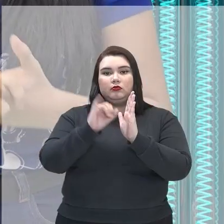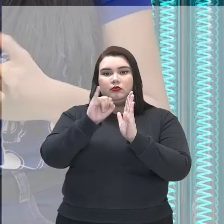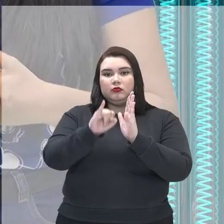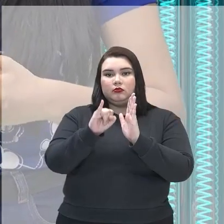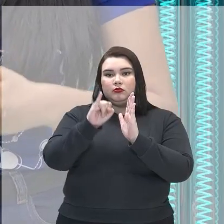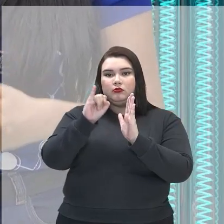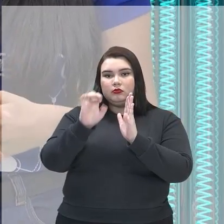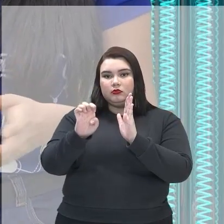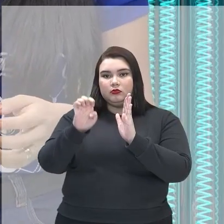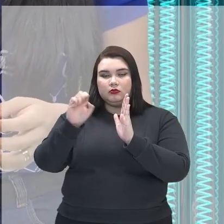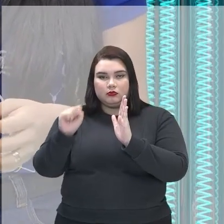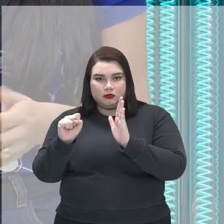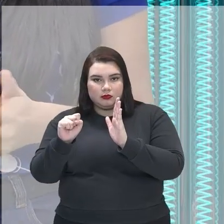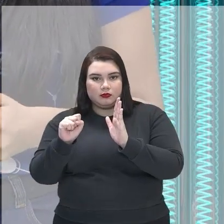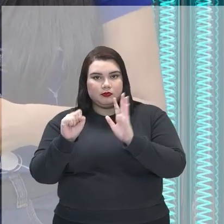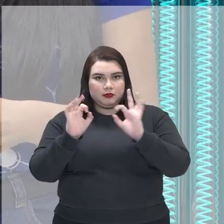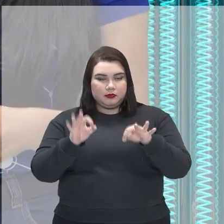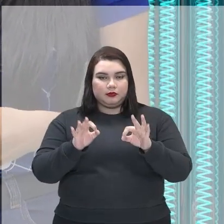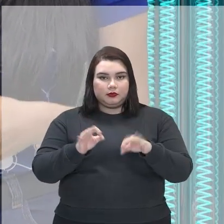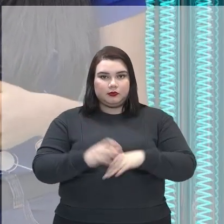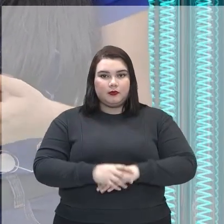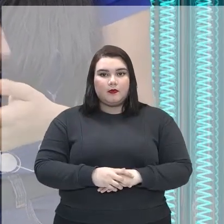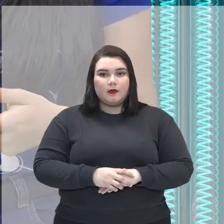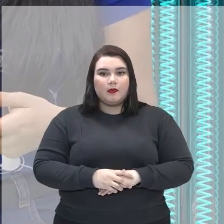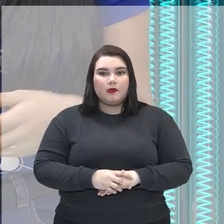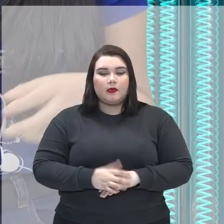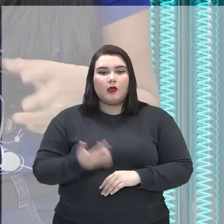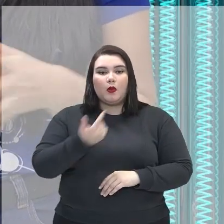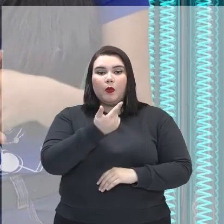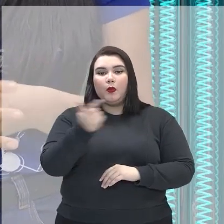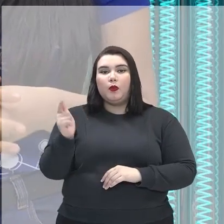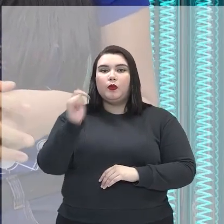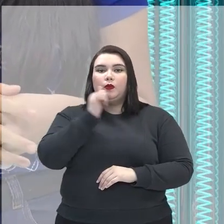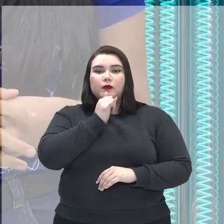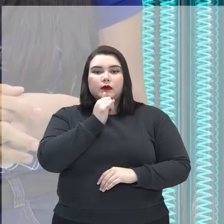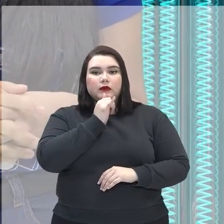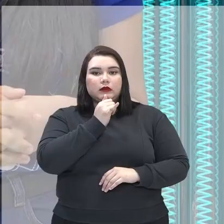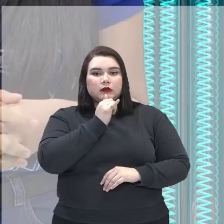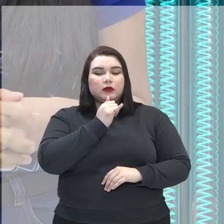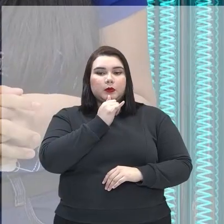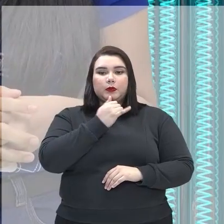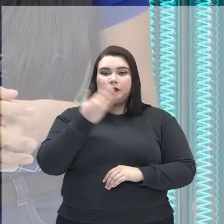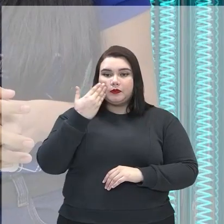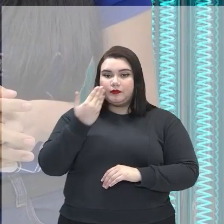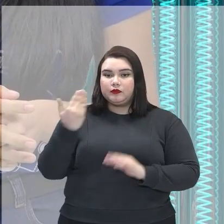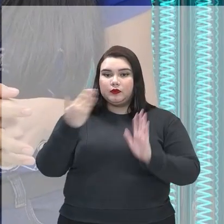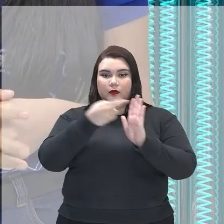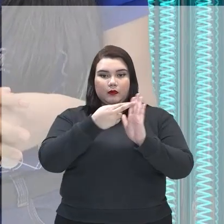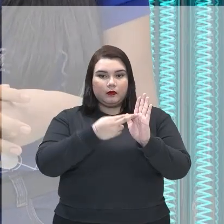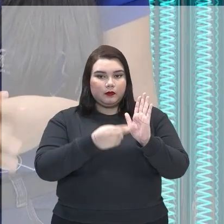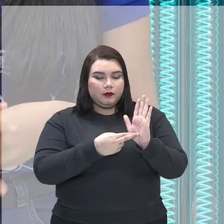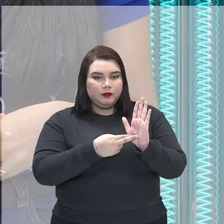Baby, babies, ok? E temos mais uma regrinha aqui.